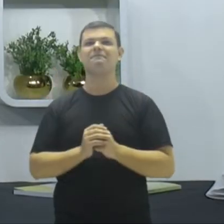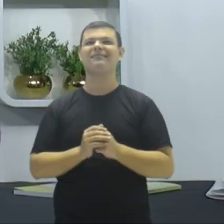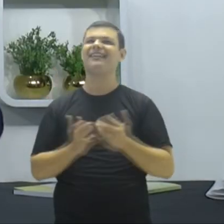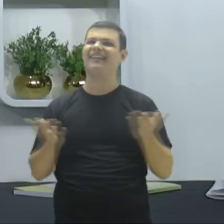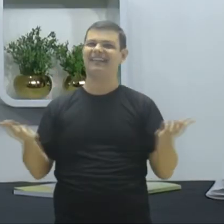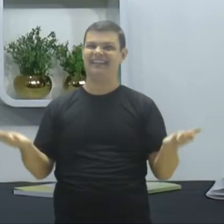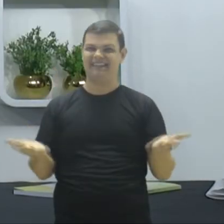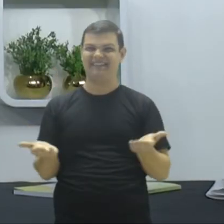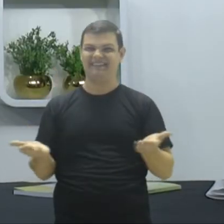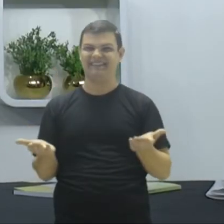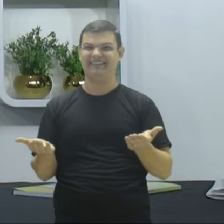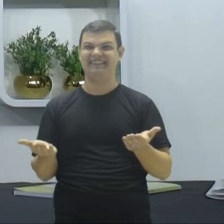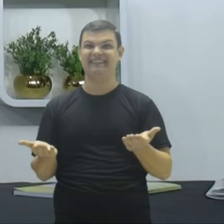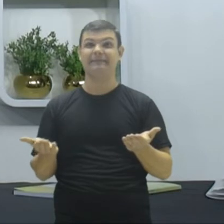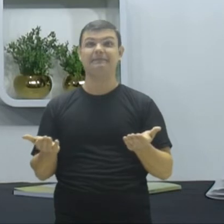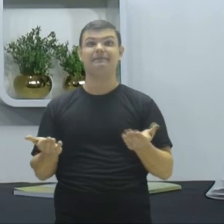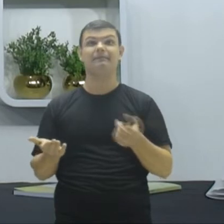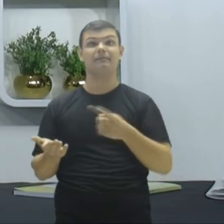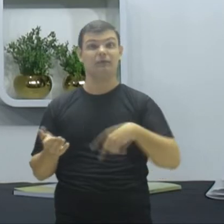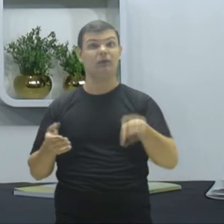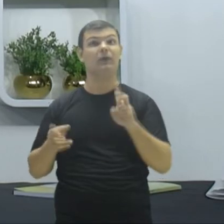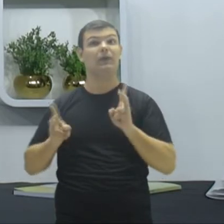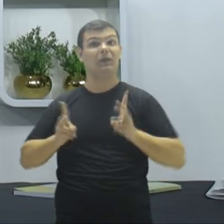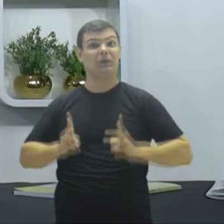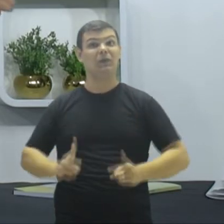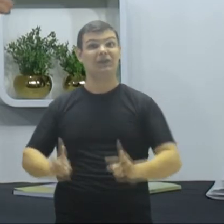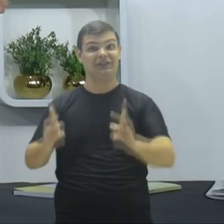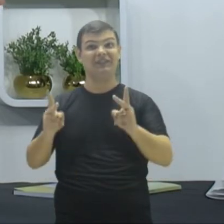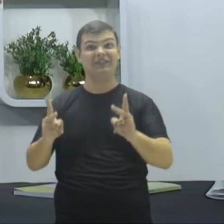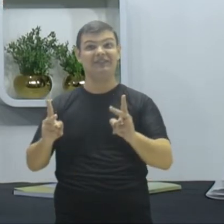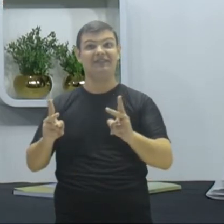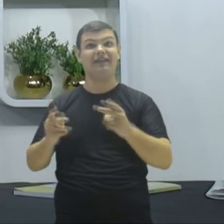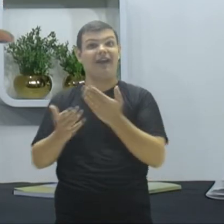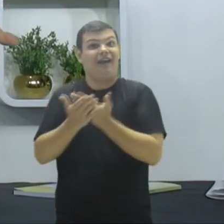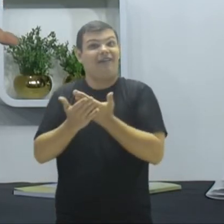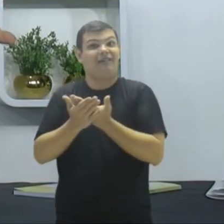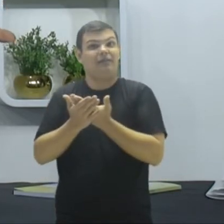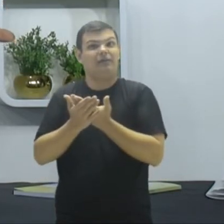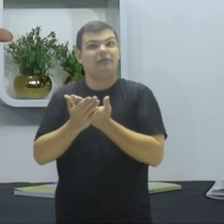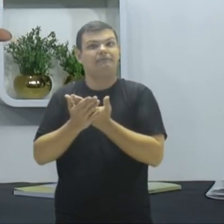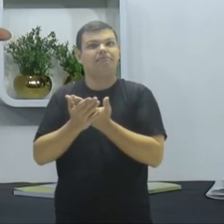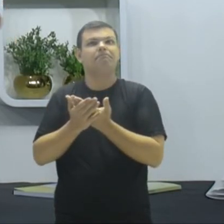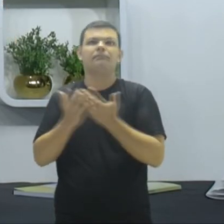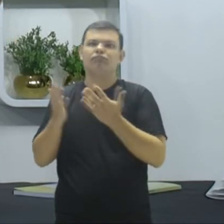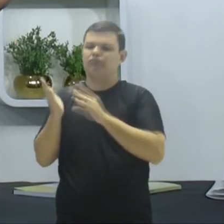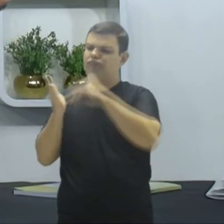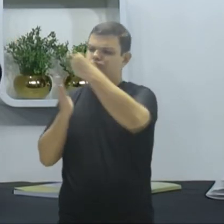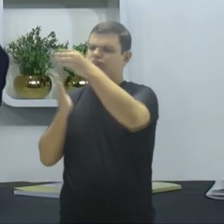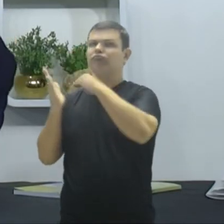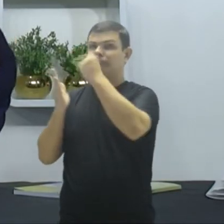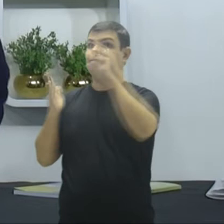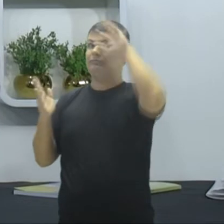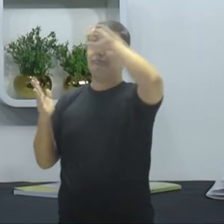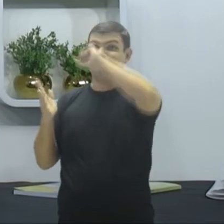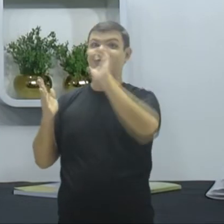Agora, nós vamos continuar com a nossa aula. Depois da atividade de rotina,